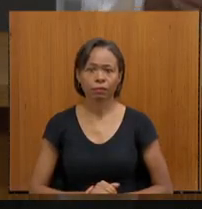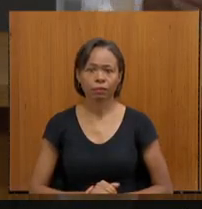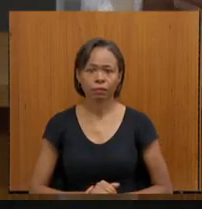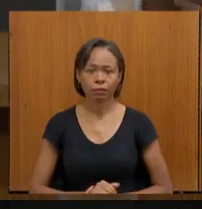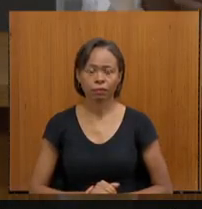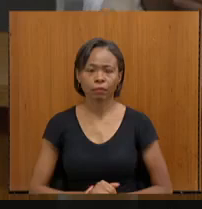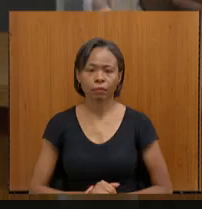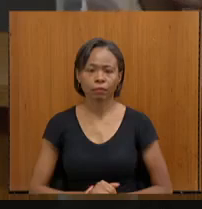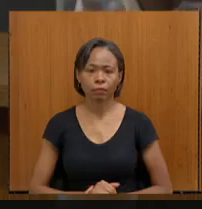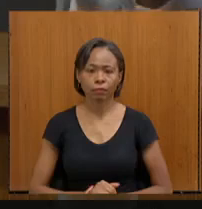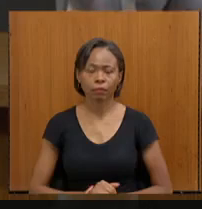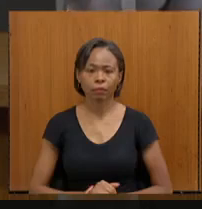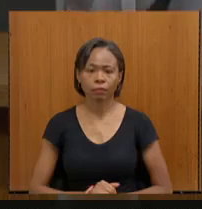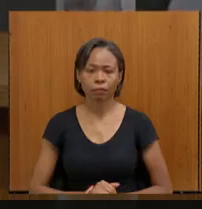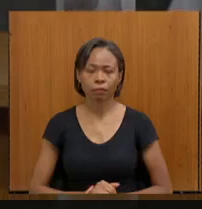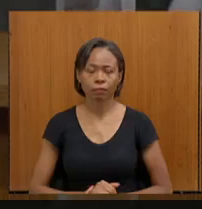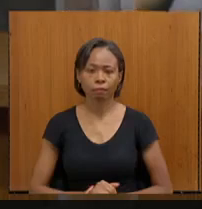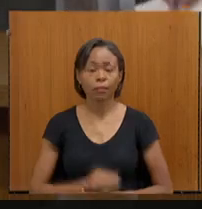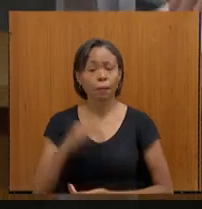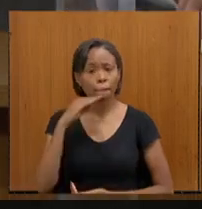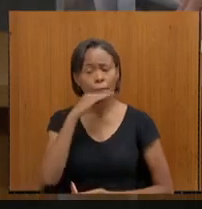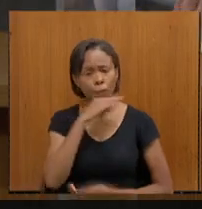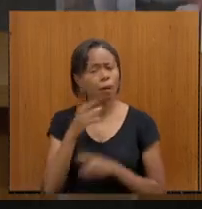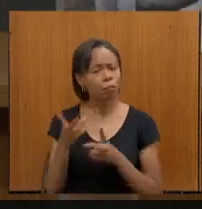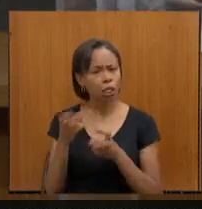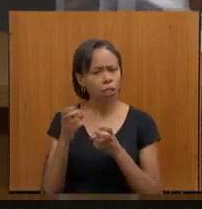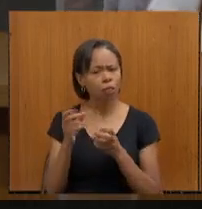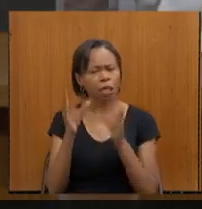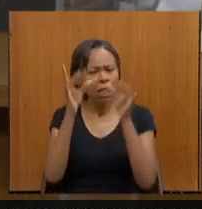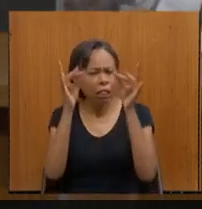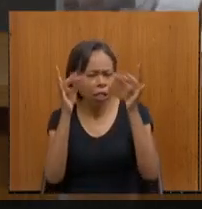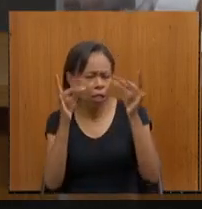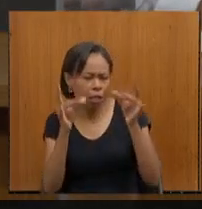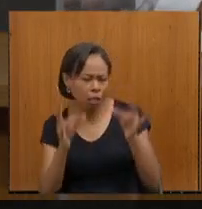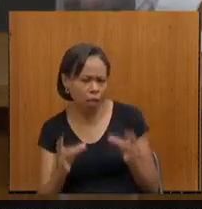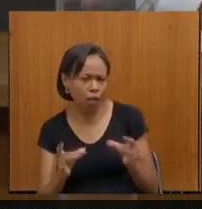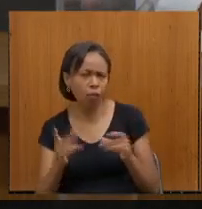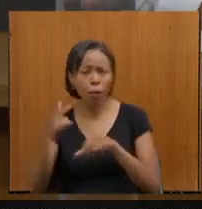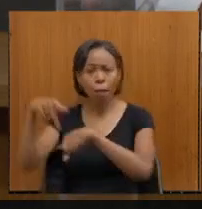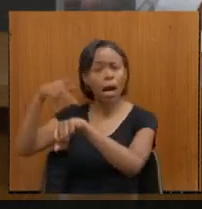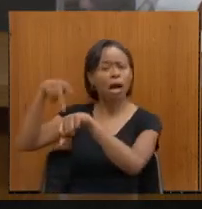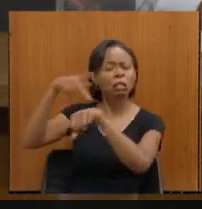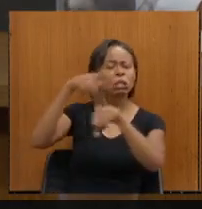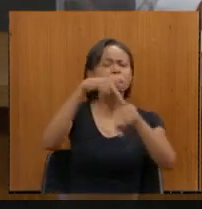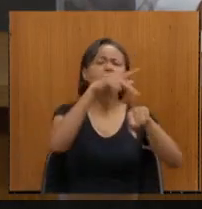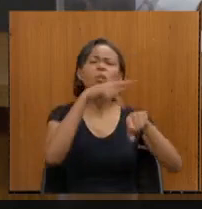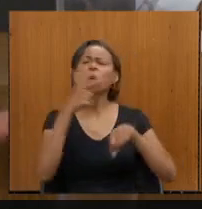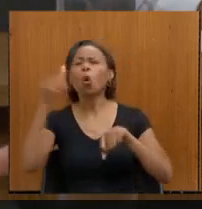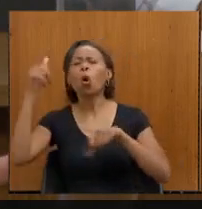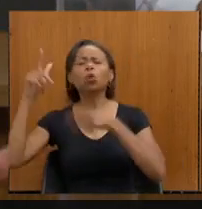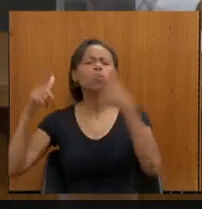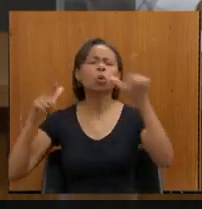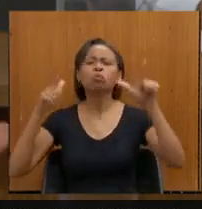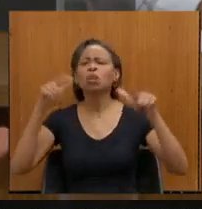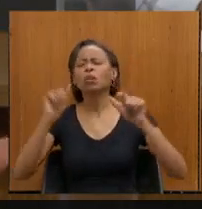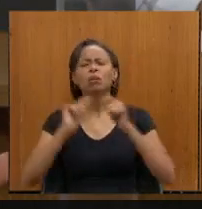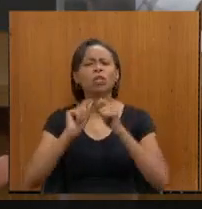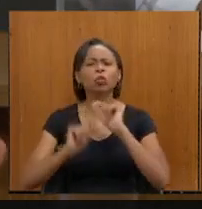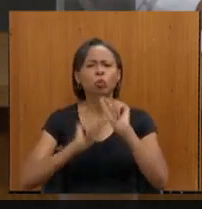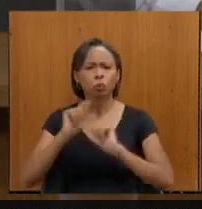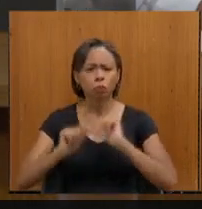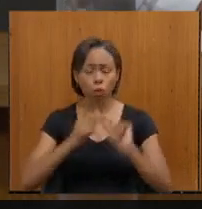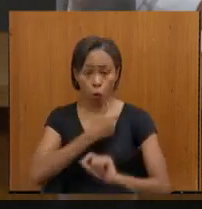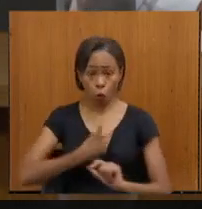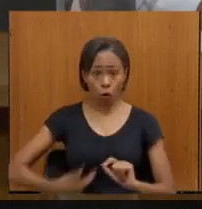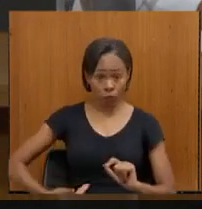então quando a gente olha um pouco mais em detalhes o que outros países estão fazendo Chile também o governo do Chile também